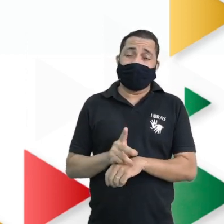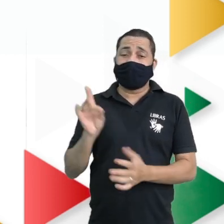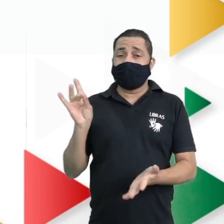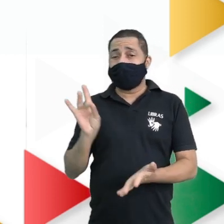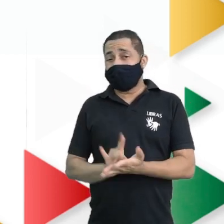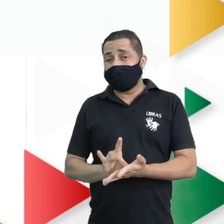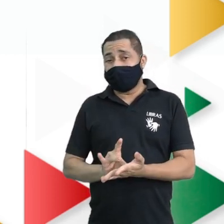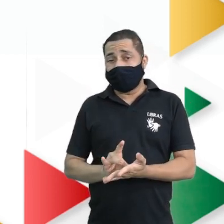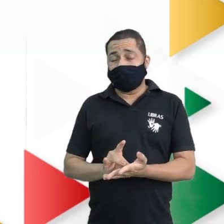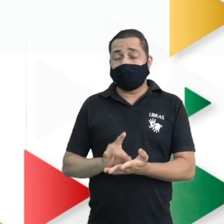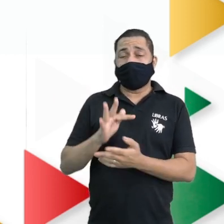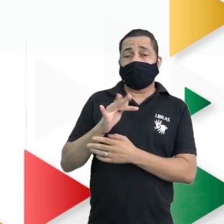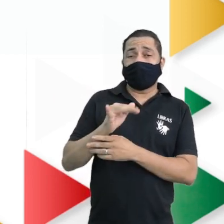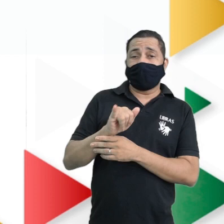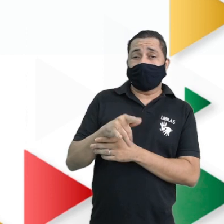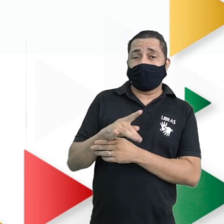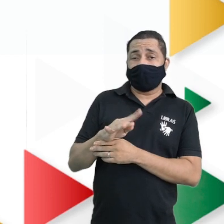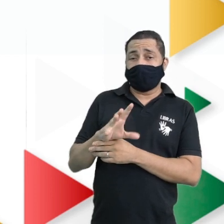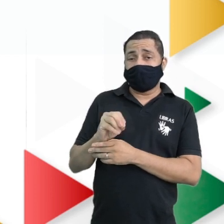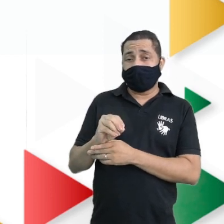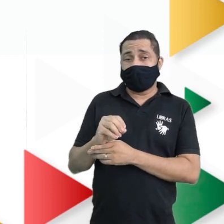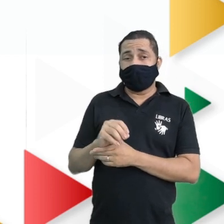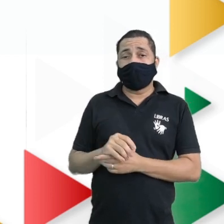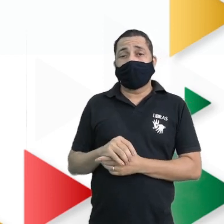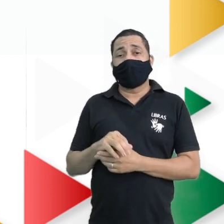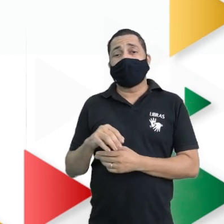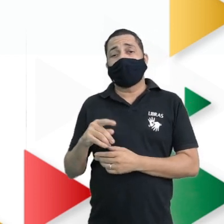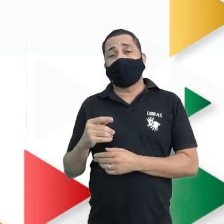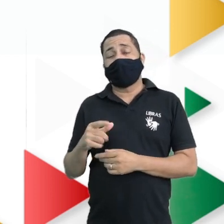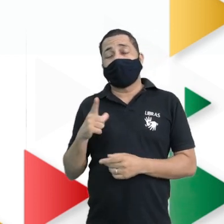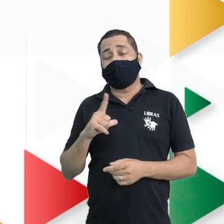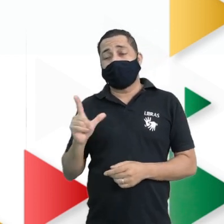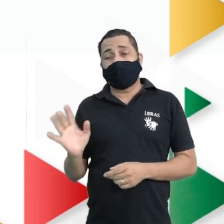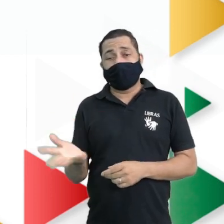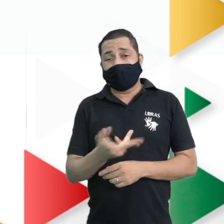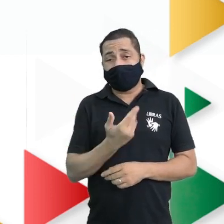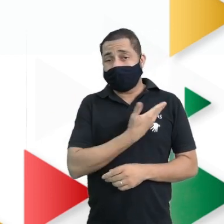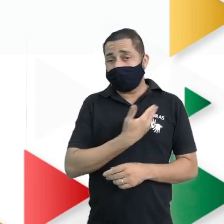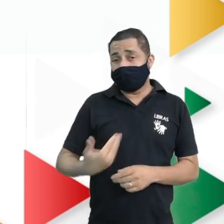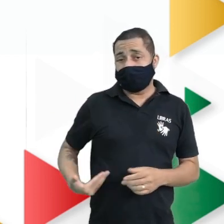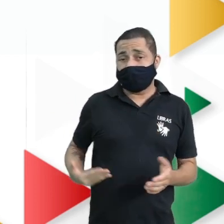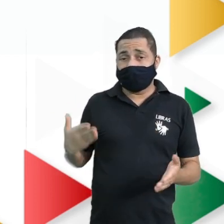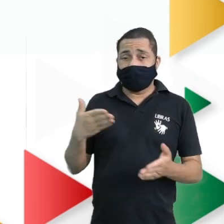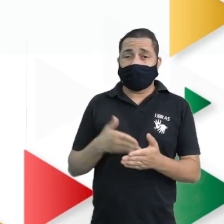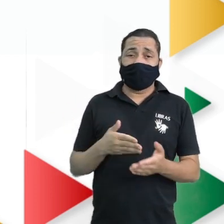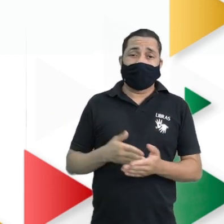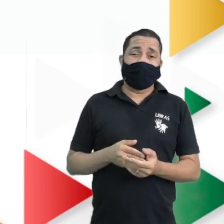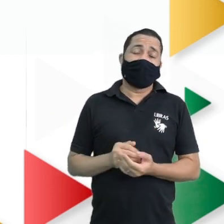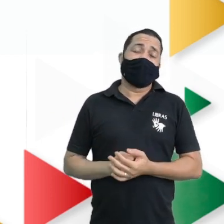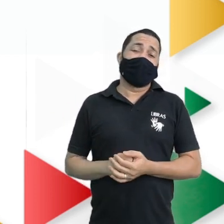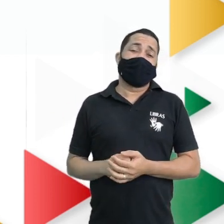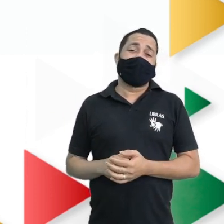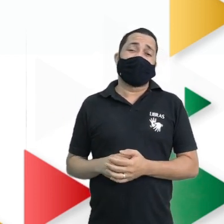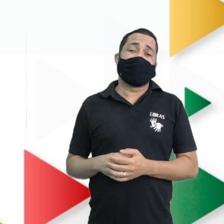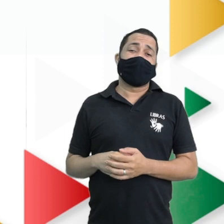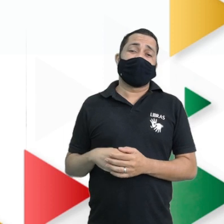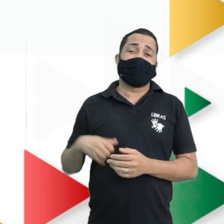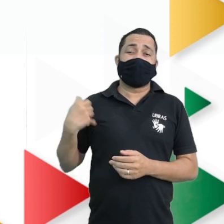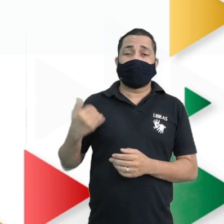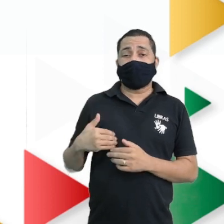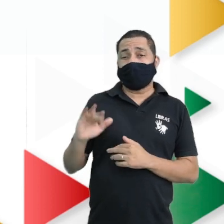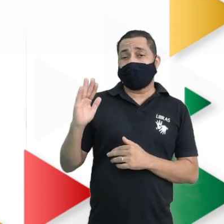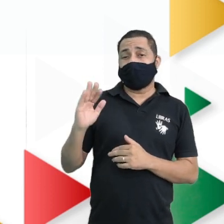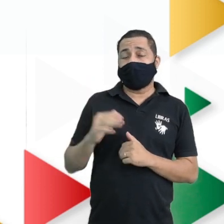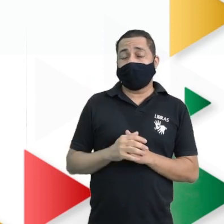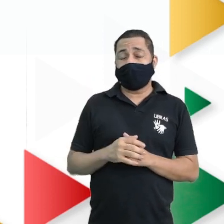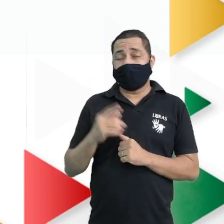una de Feijó e una de Araújo Lima. São esses que vão governar o país até o golpe da maioridade. Aí você está vendo a bandeira do